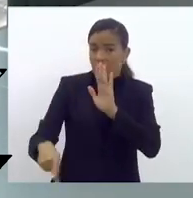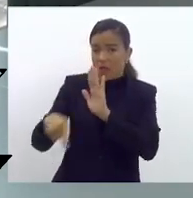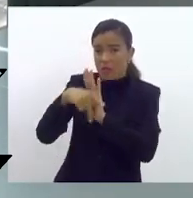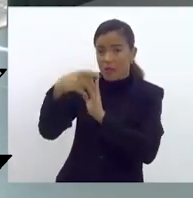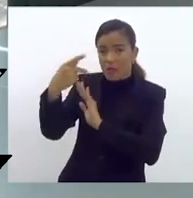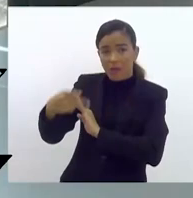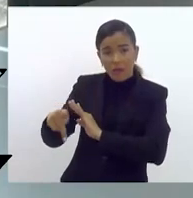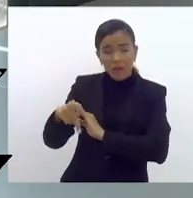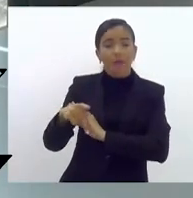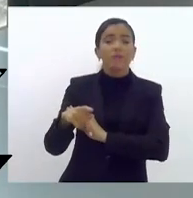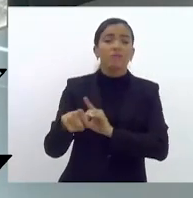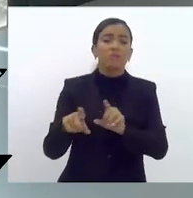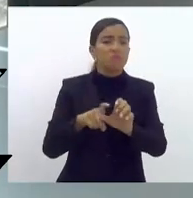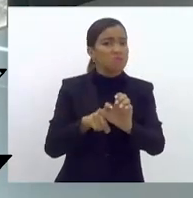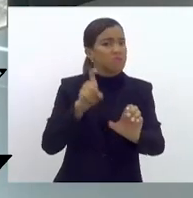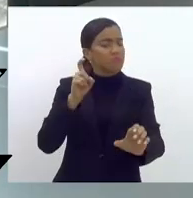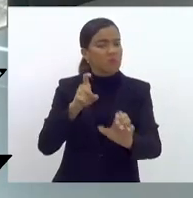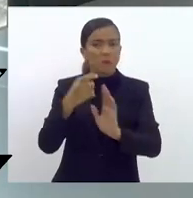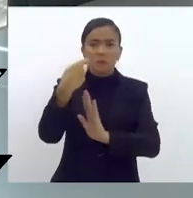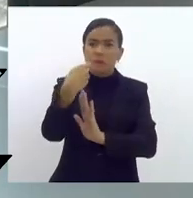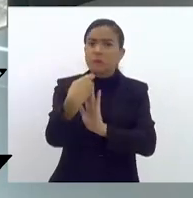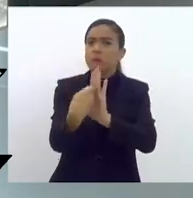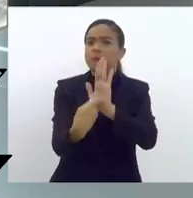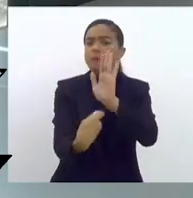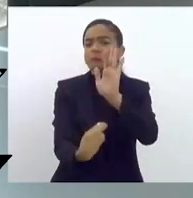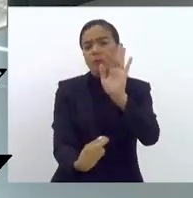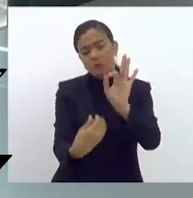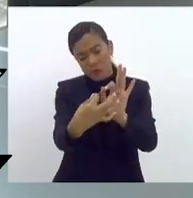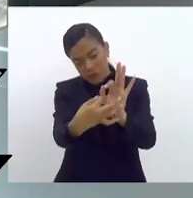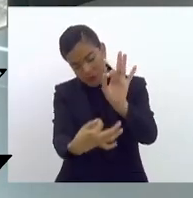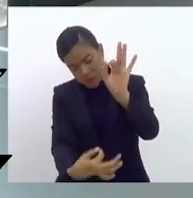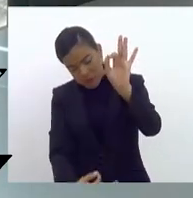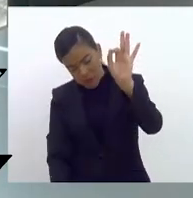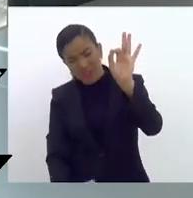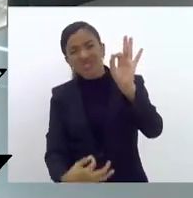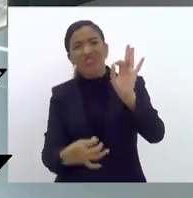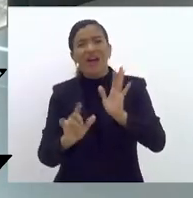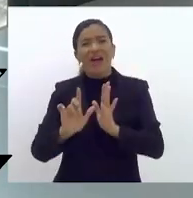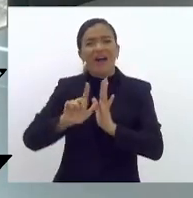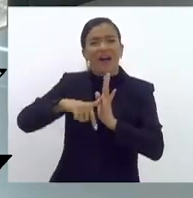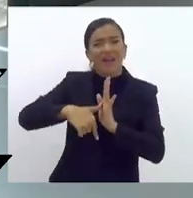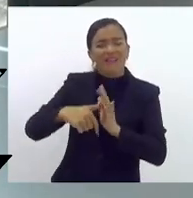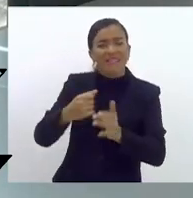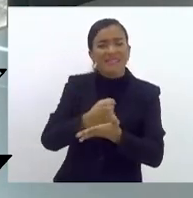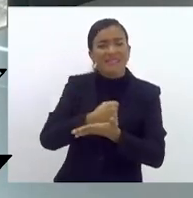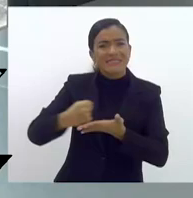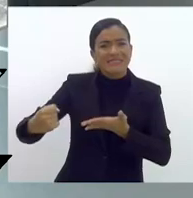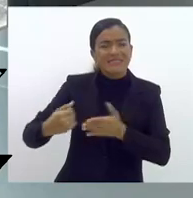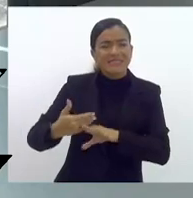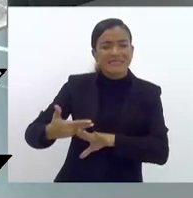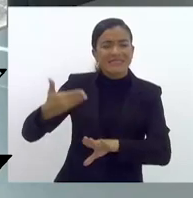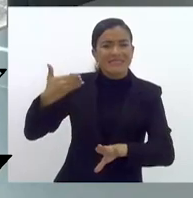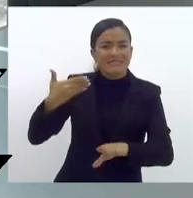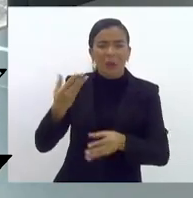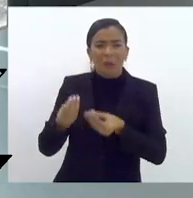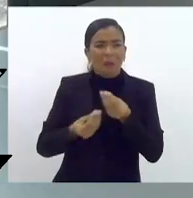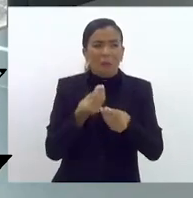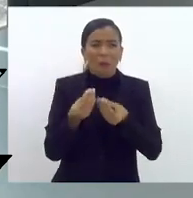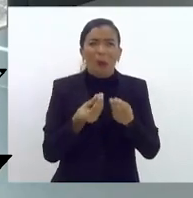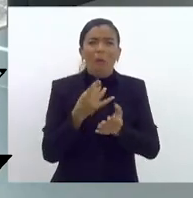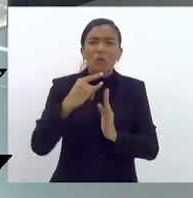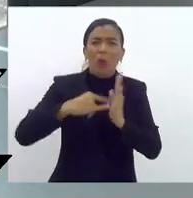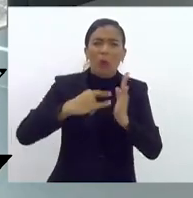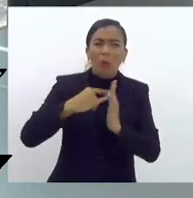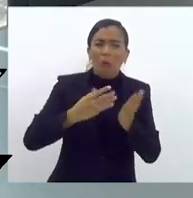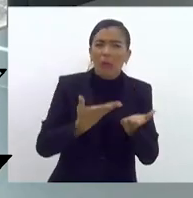regras independente muito extensas inclusive algumas até ultrapassadas que tem documentos exigidos ali que a gente não sabe nem como é que tira mais aqueles